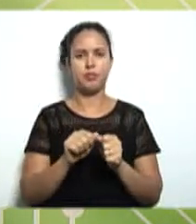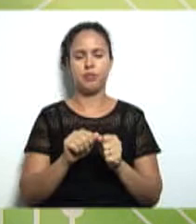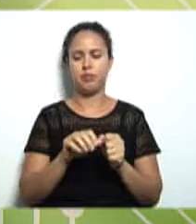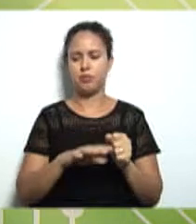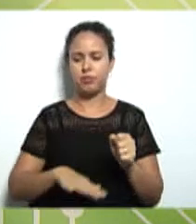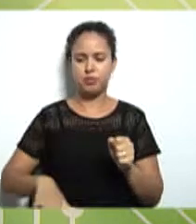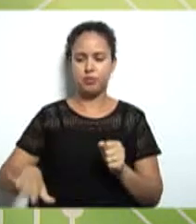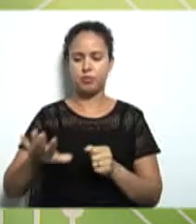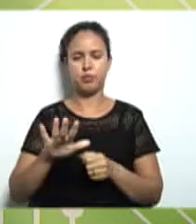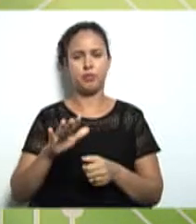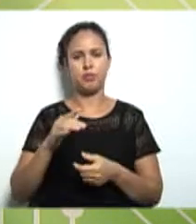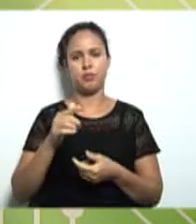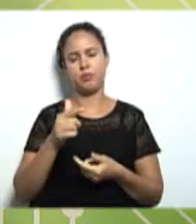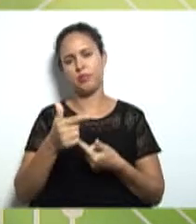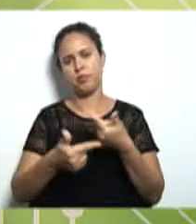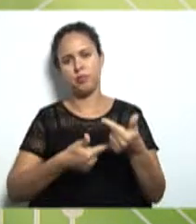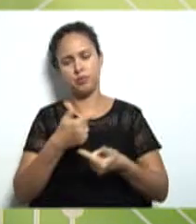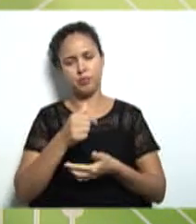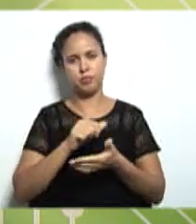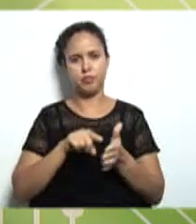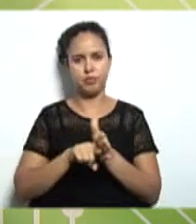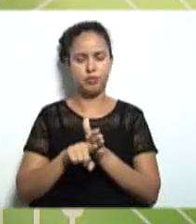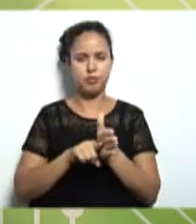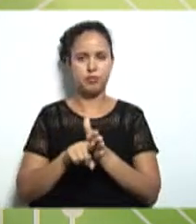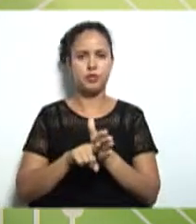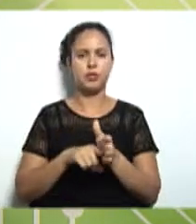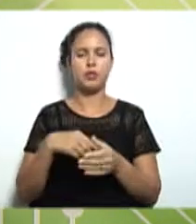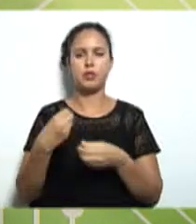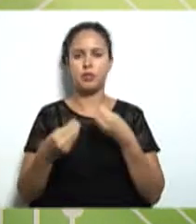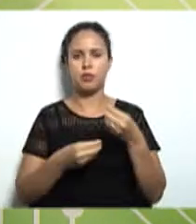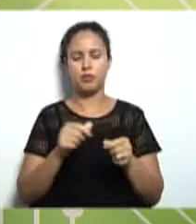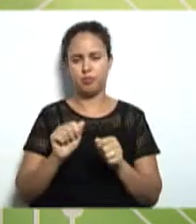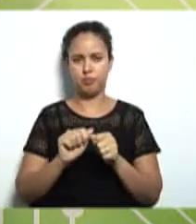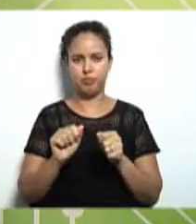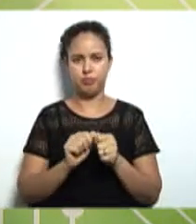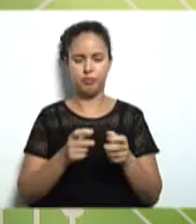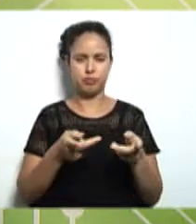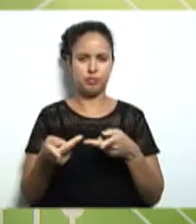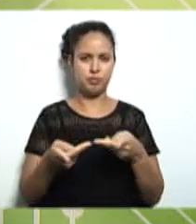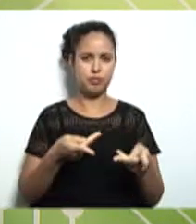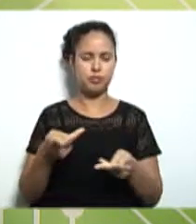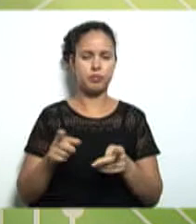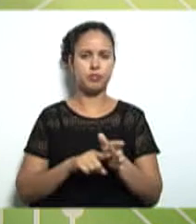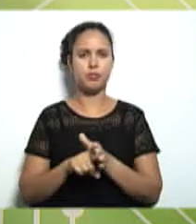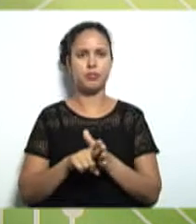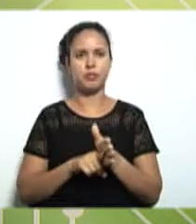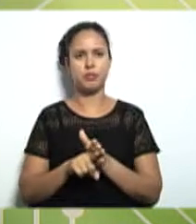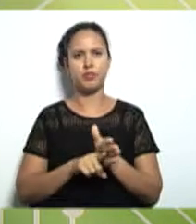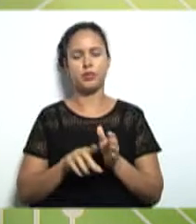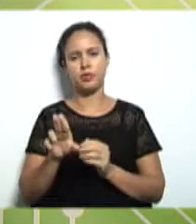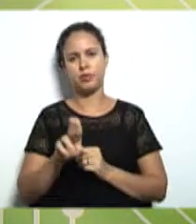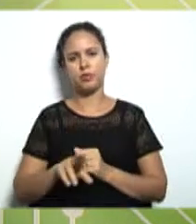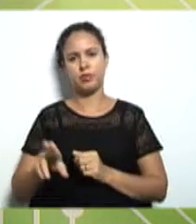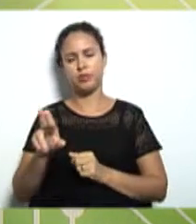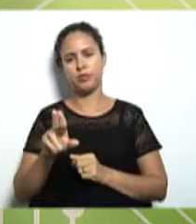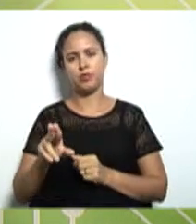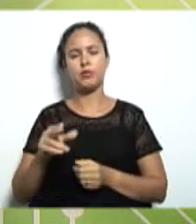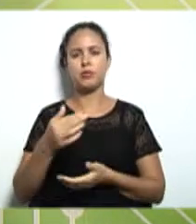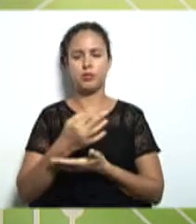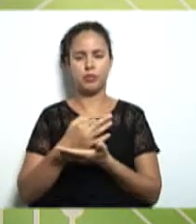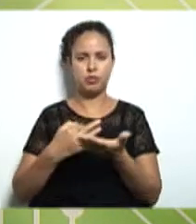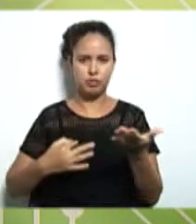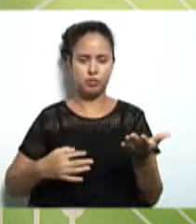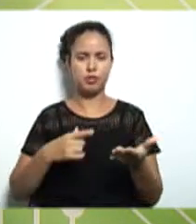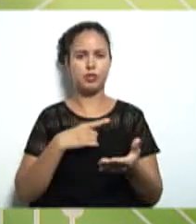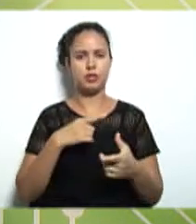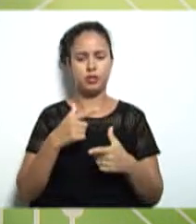trabalho de pesquisa. Então você realizou, fez um projeto de pesquisa, aplicou um instrumento, tinha um